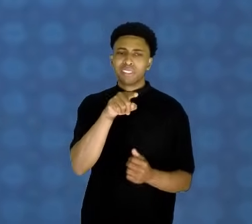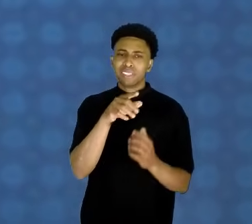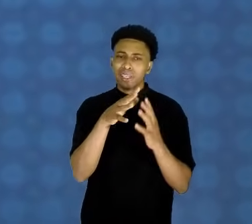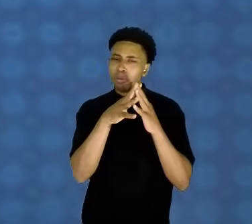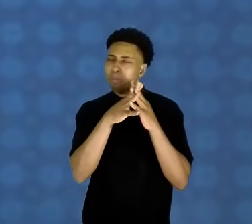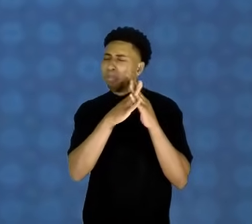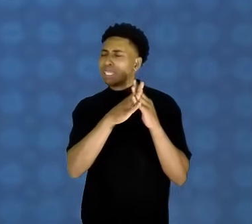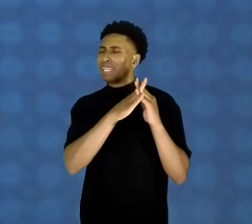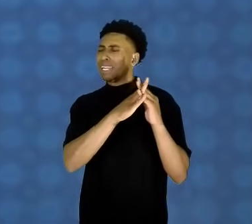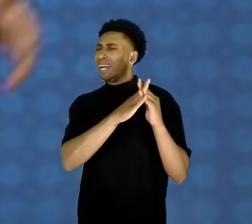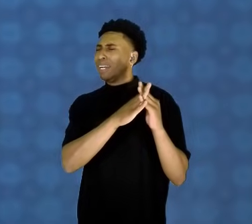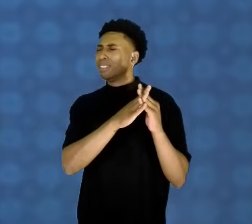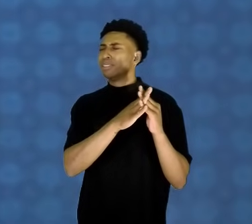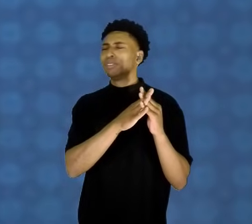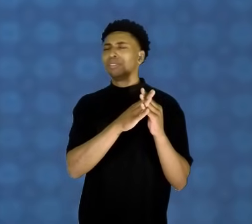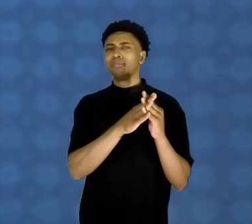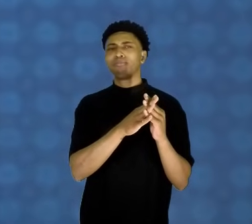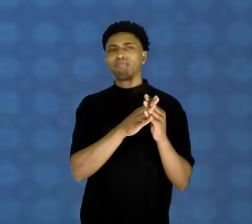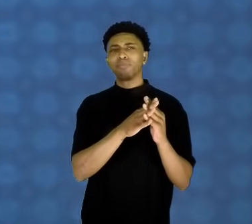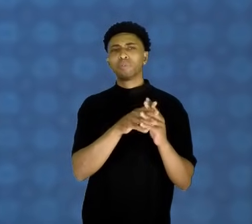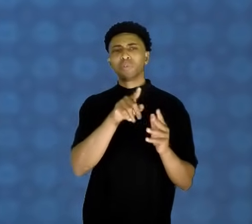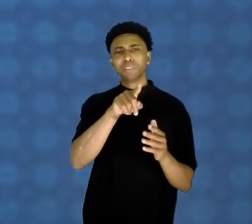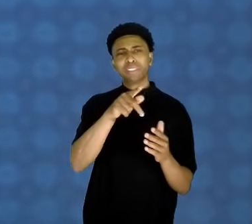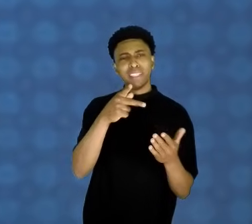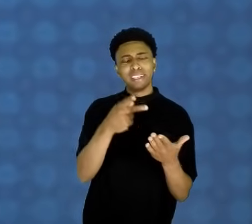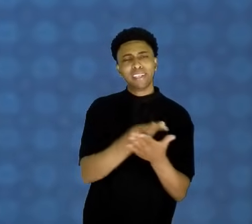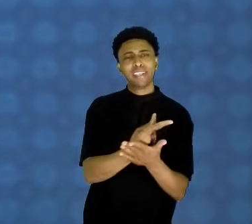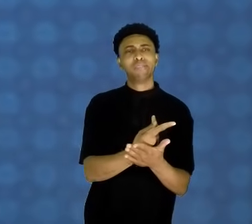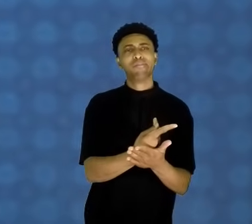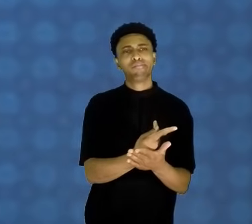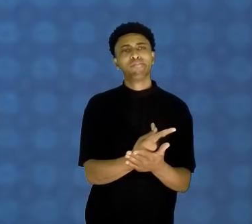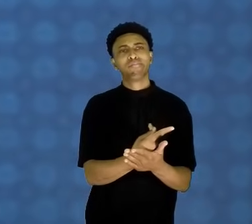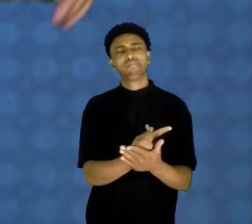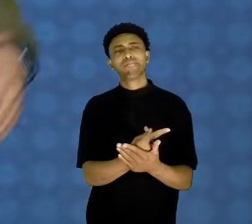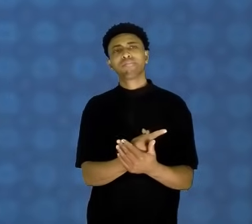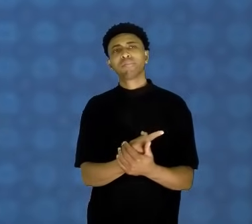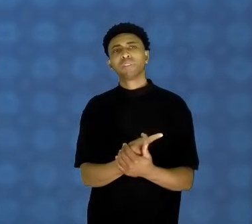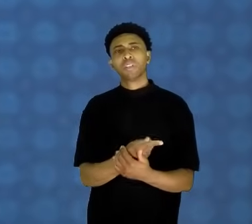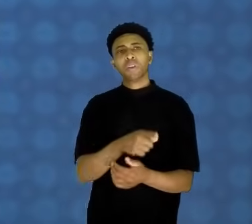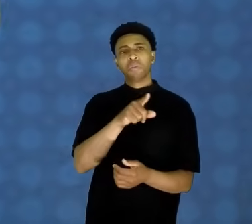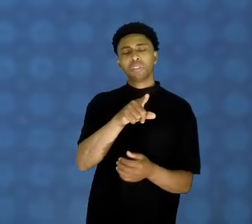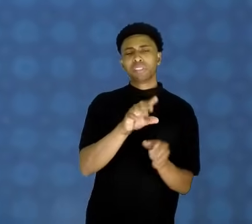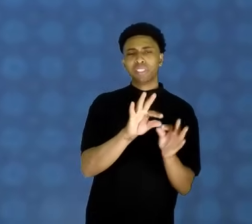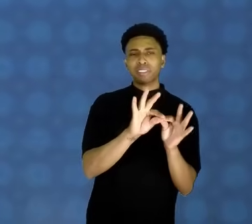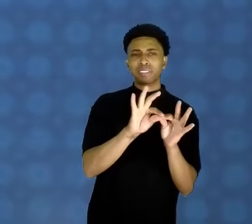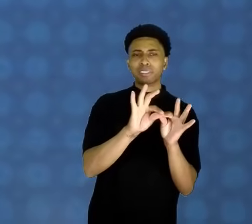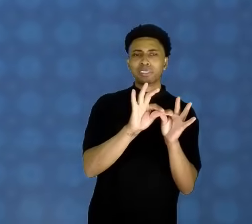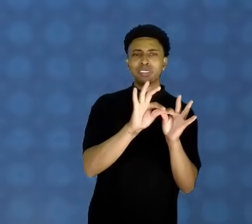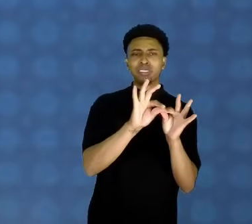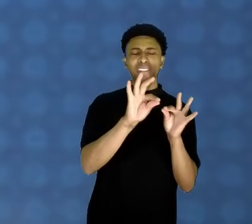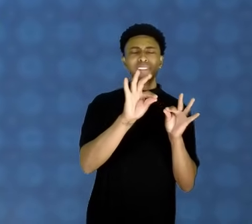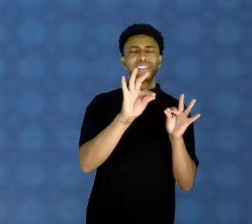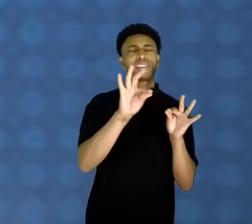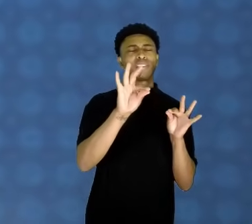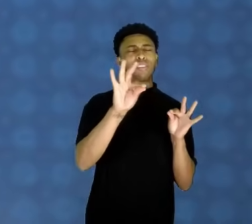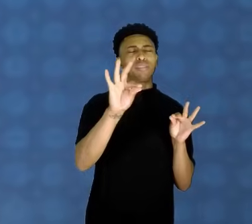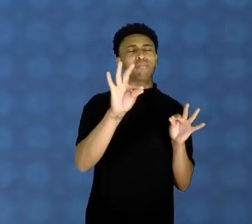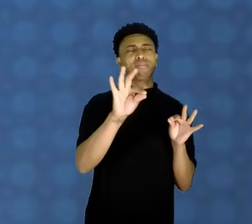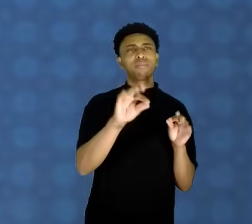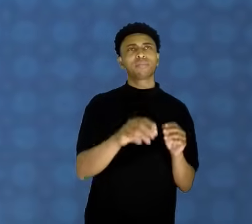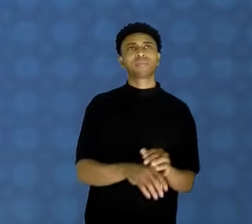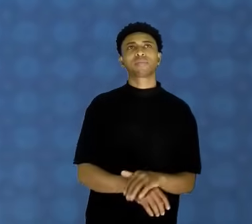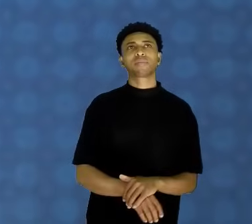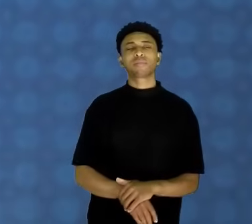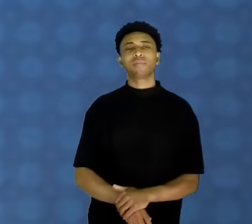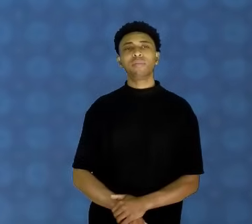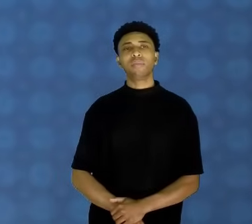se você erra, aí potencializa o erro. É como se quisesse você longe. E talvez essa pessoa, nem ela